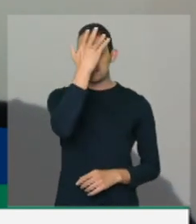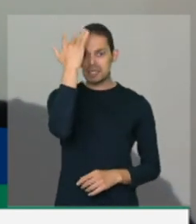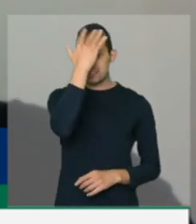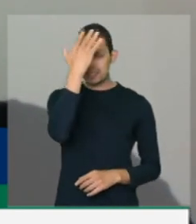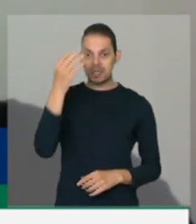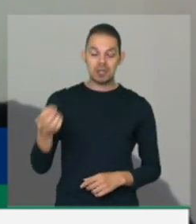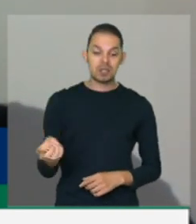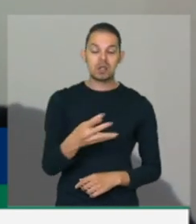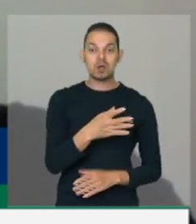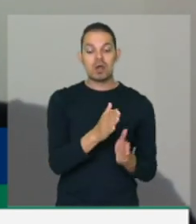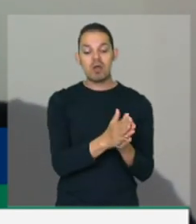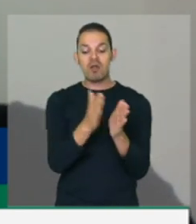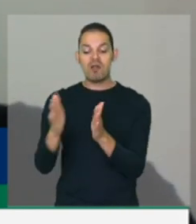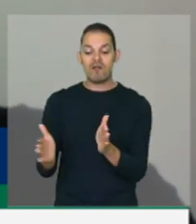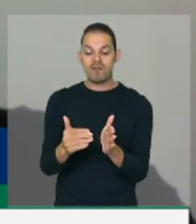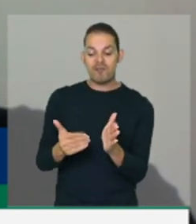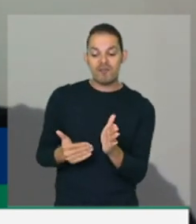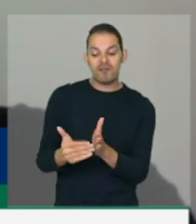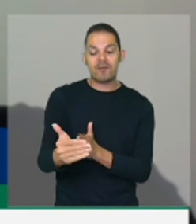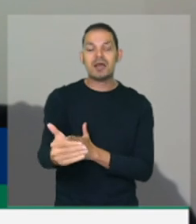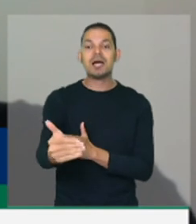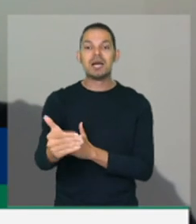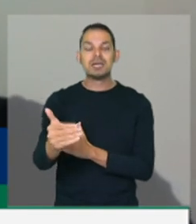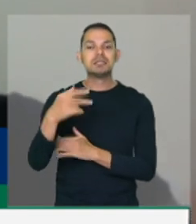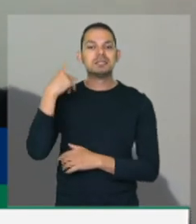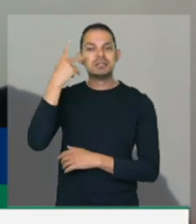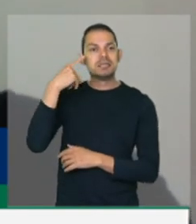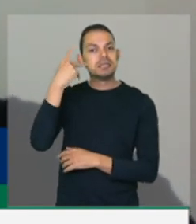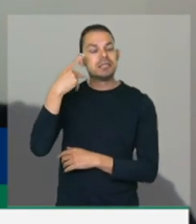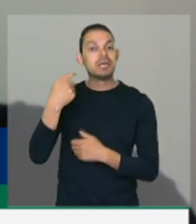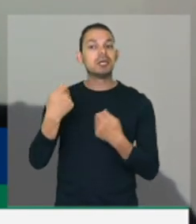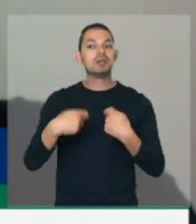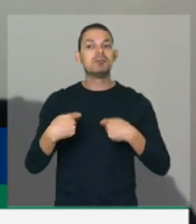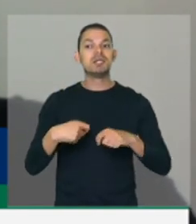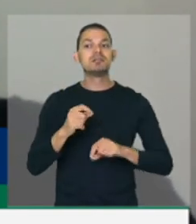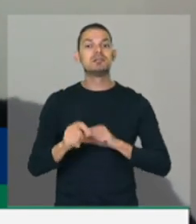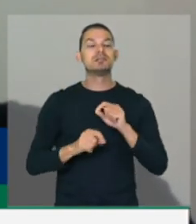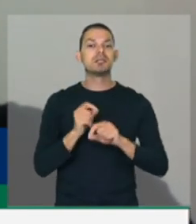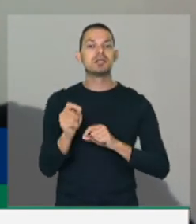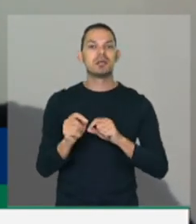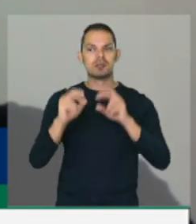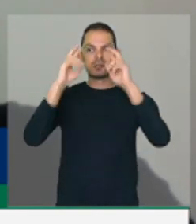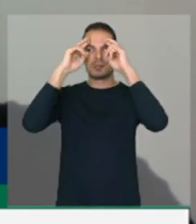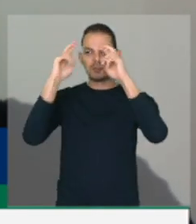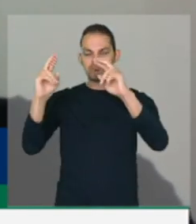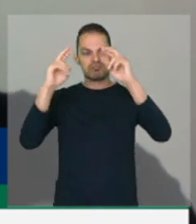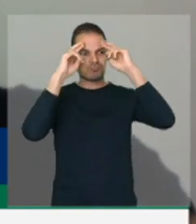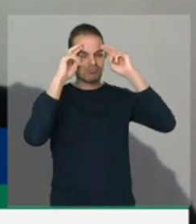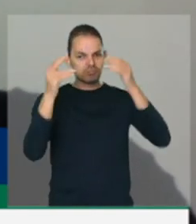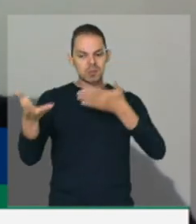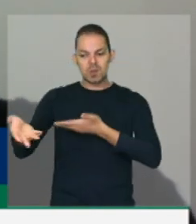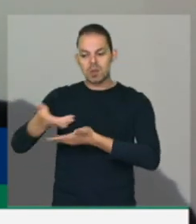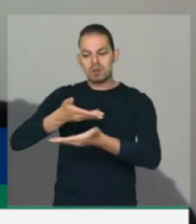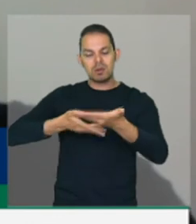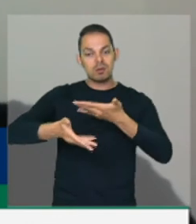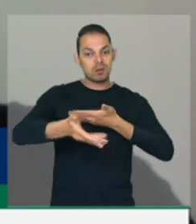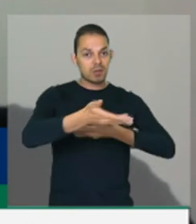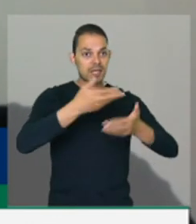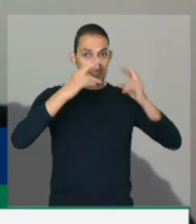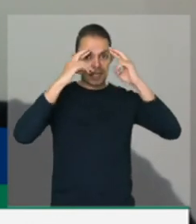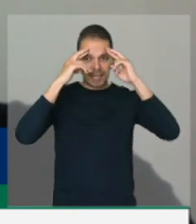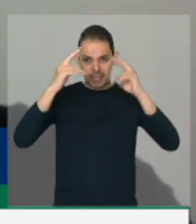nova fase se inicia em que os parlamentares dever-se-ão se respeitar e respeitar a fala do